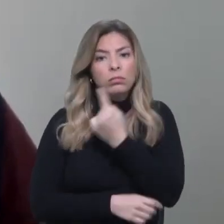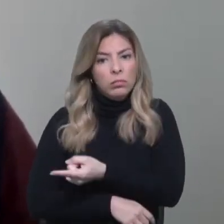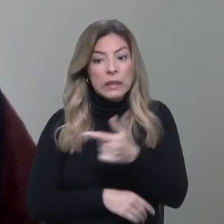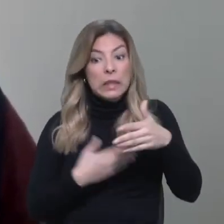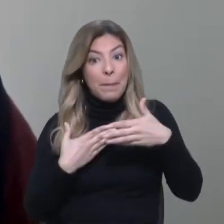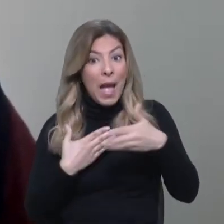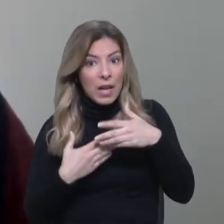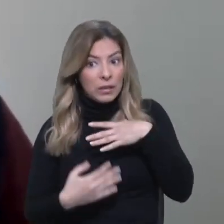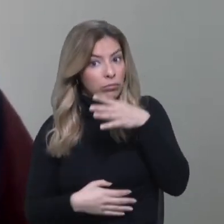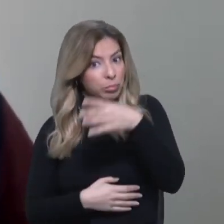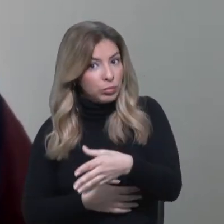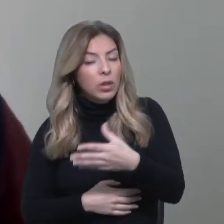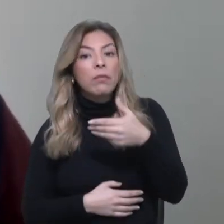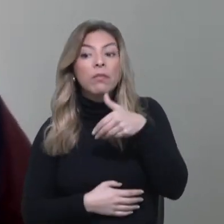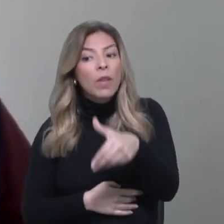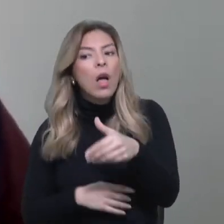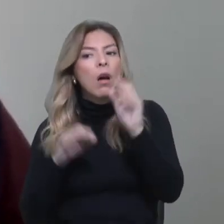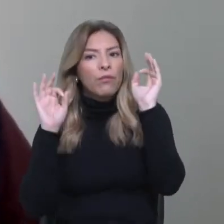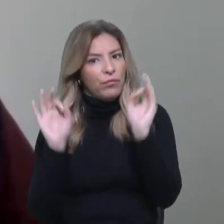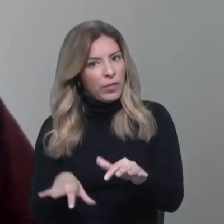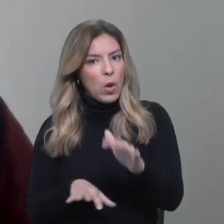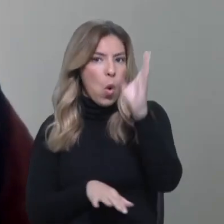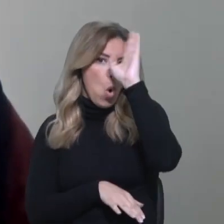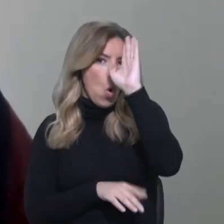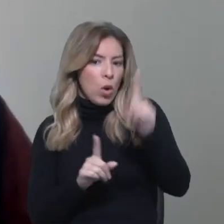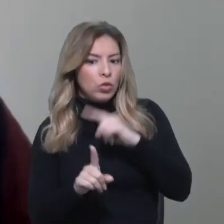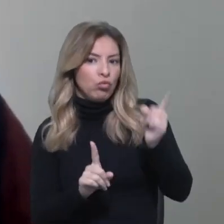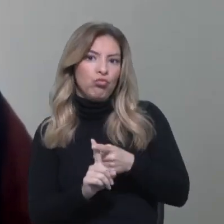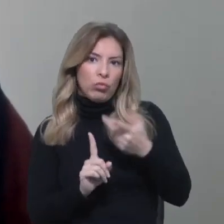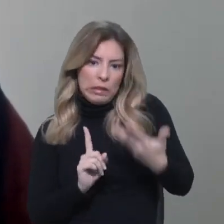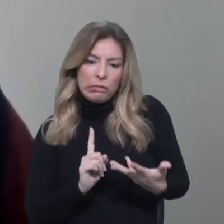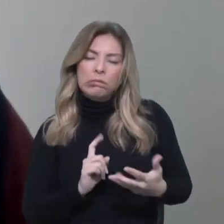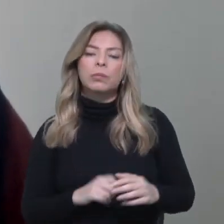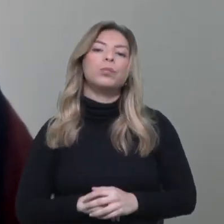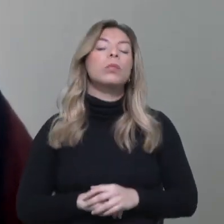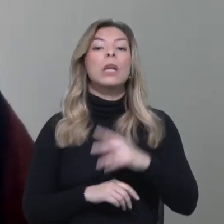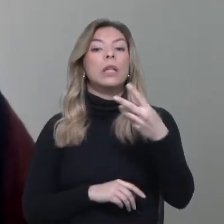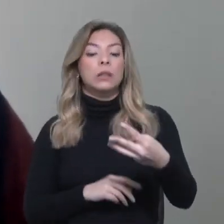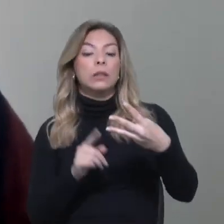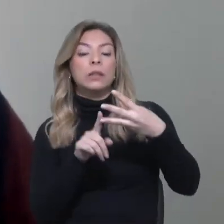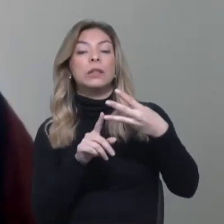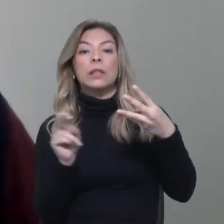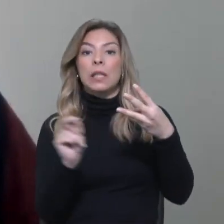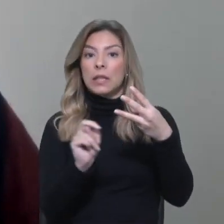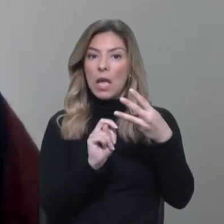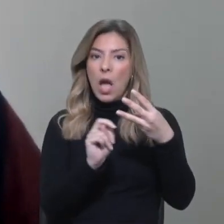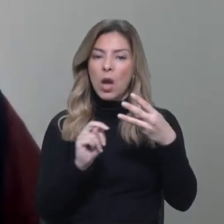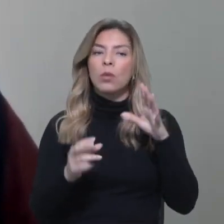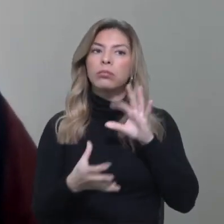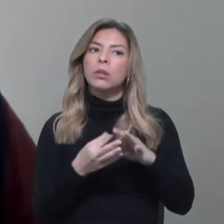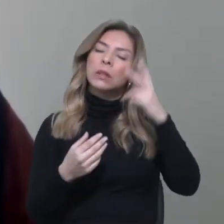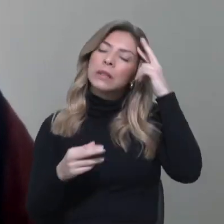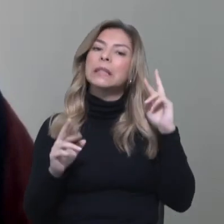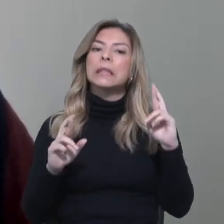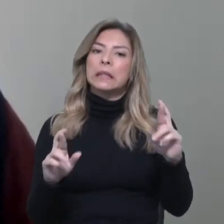guerra deve terminar, ou é para terminar, neste ano. Uma terceira linha de esperança, efetivamente, de que,